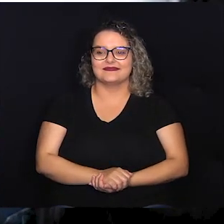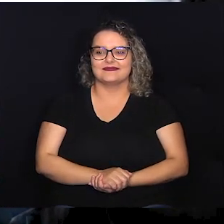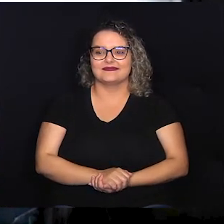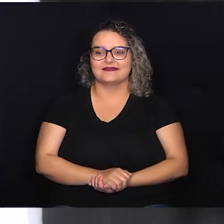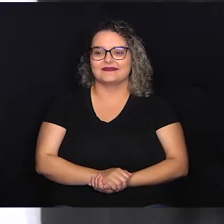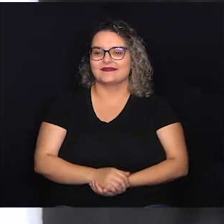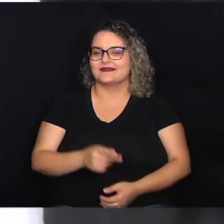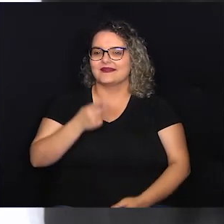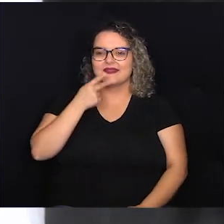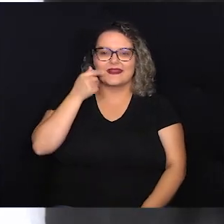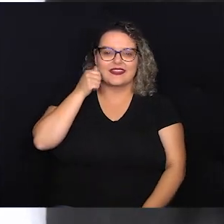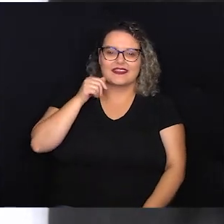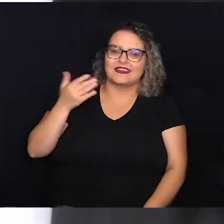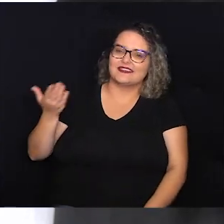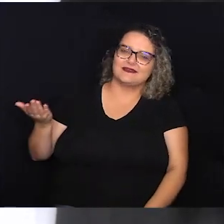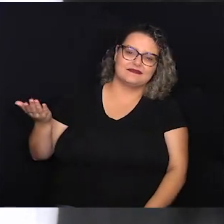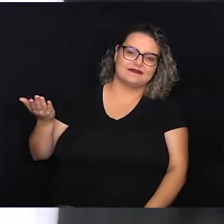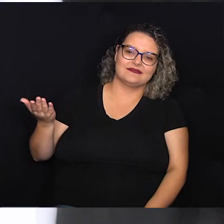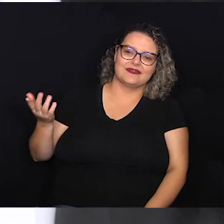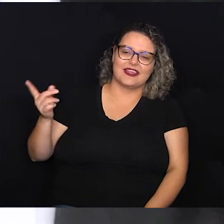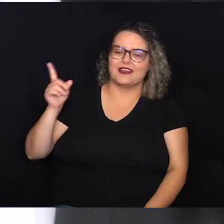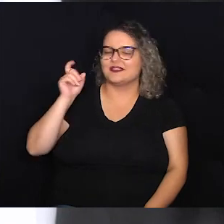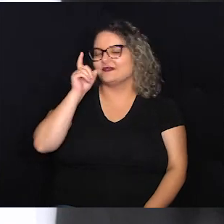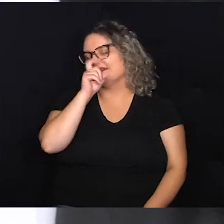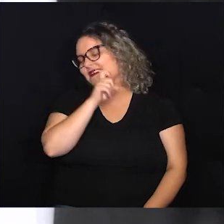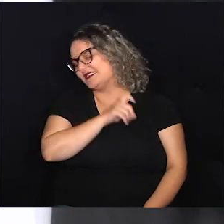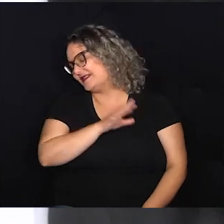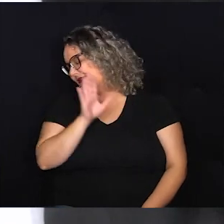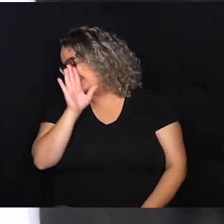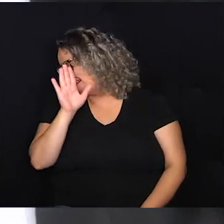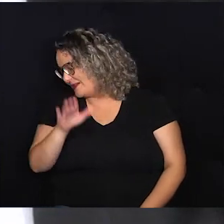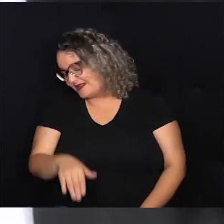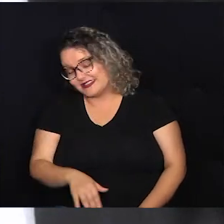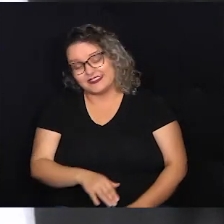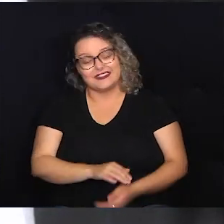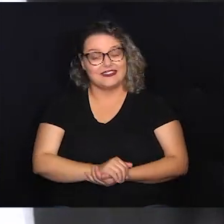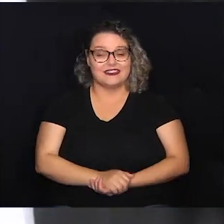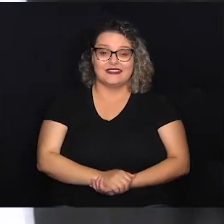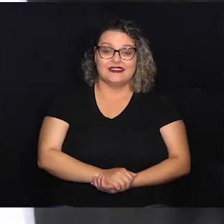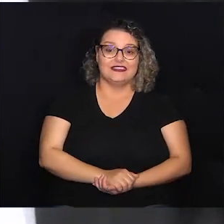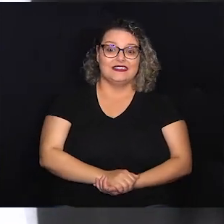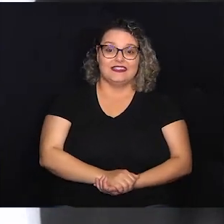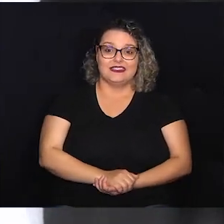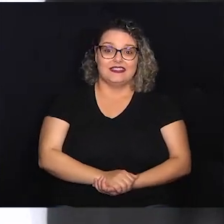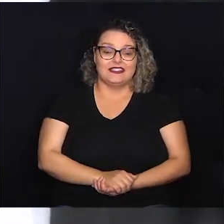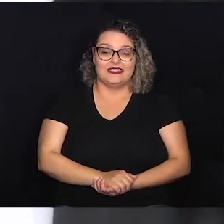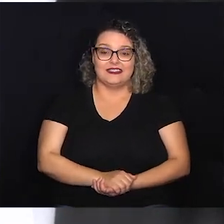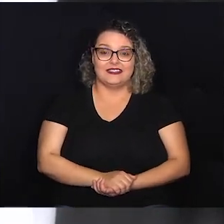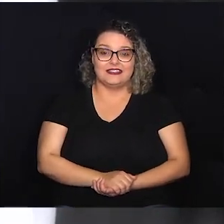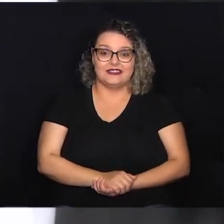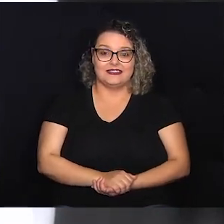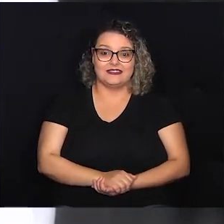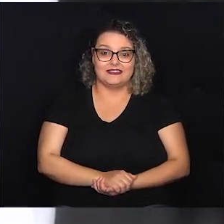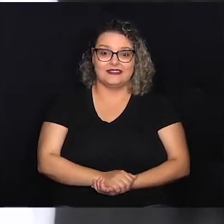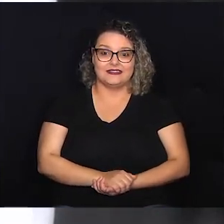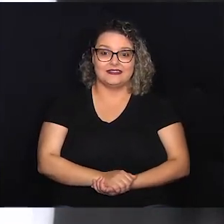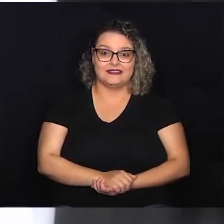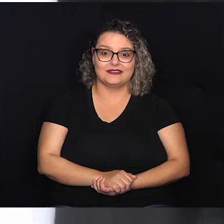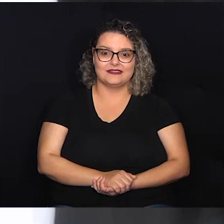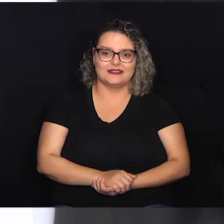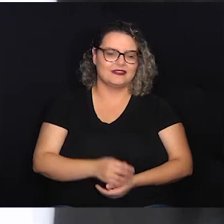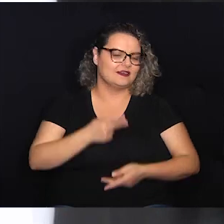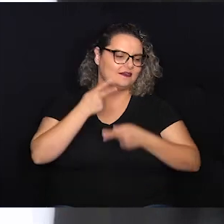Falar dessa menina é muito difícil, porque a fala é uma fala